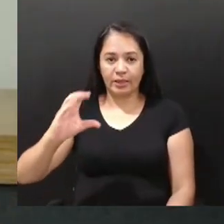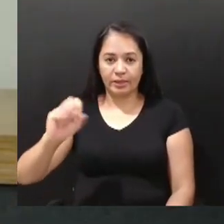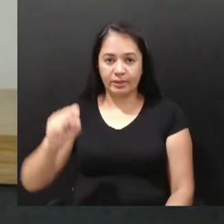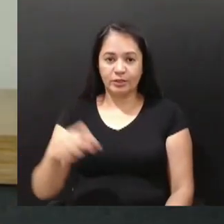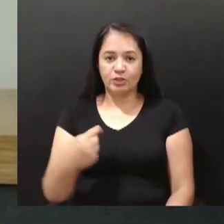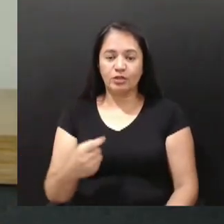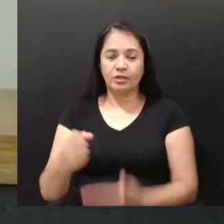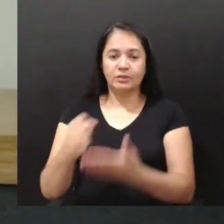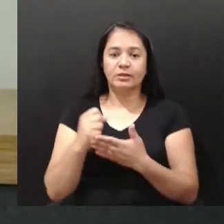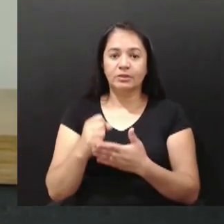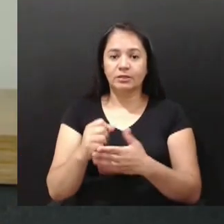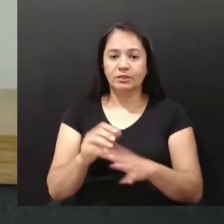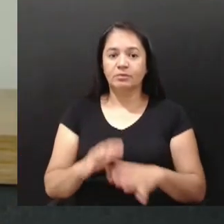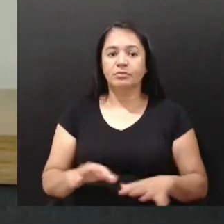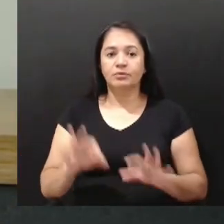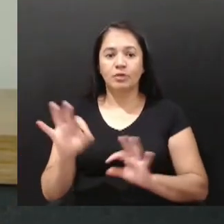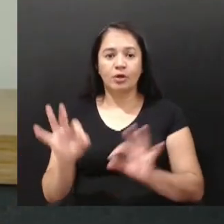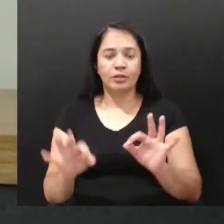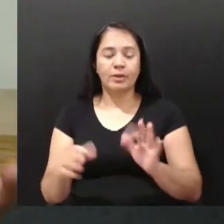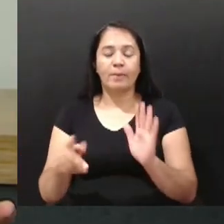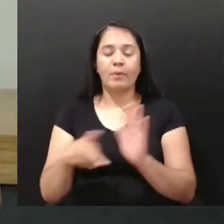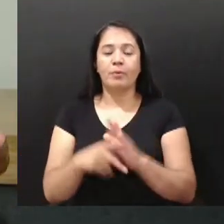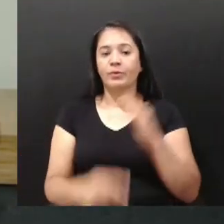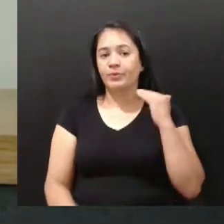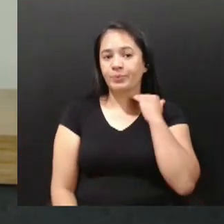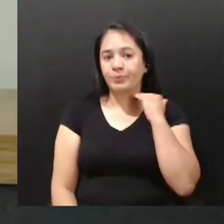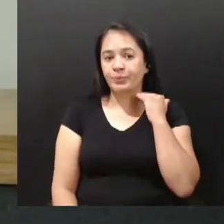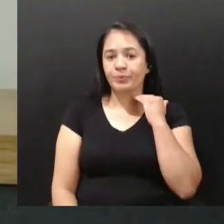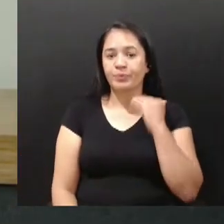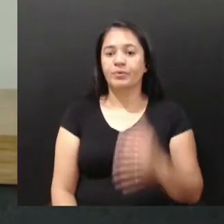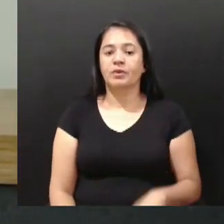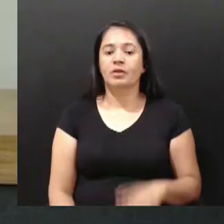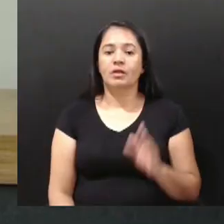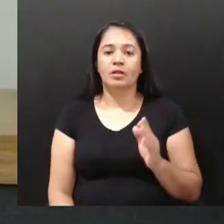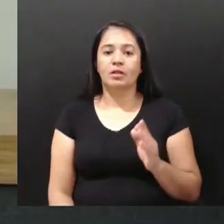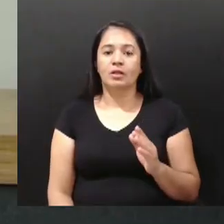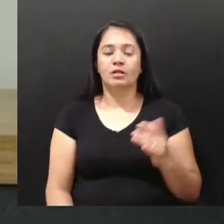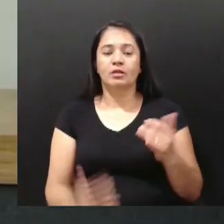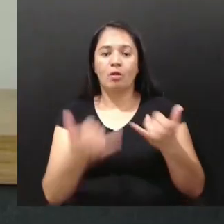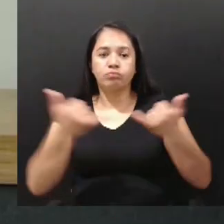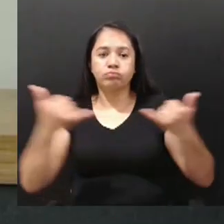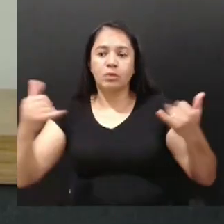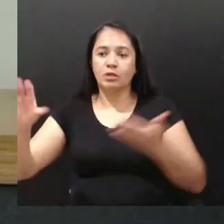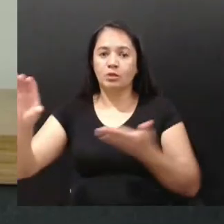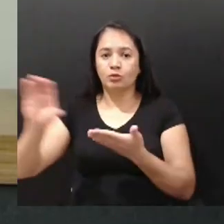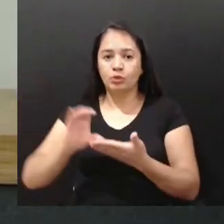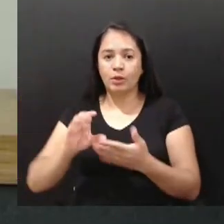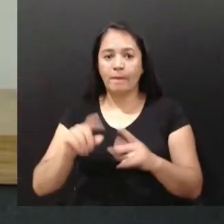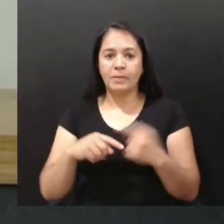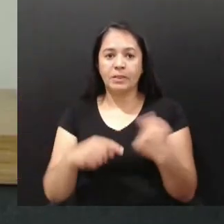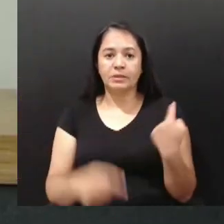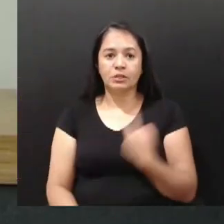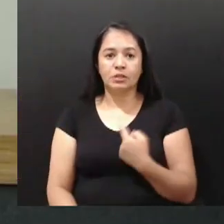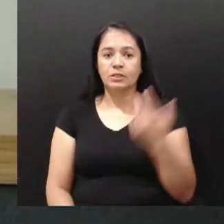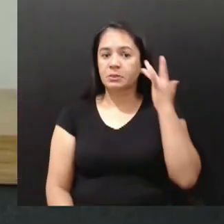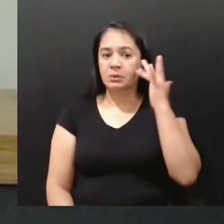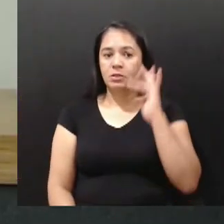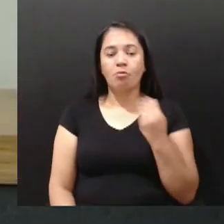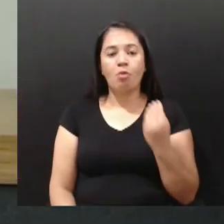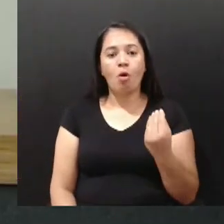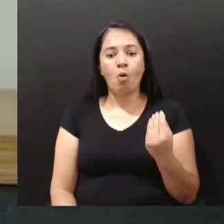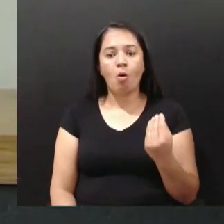organizado de bancos. Né? Então, vai ser uma linha de crédito, a gente ainda não sabe se pelo cartão de crédito que você tem na